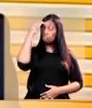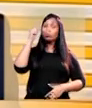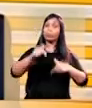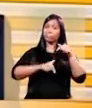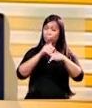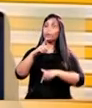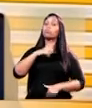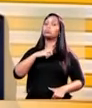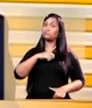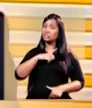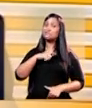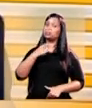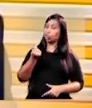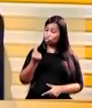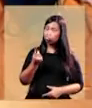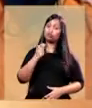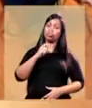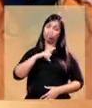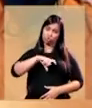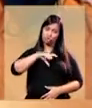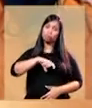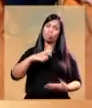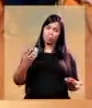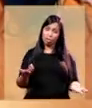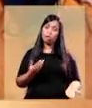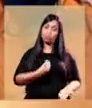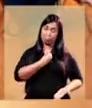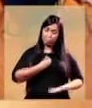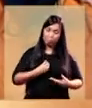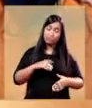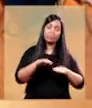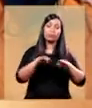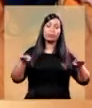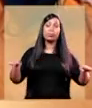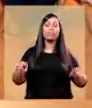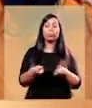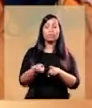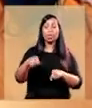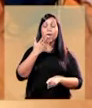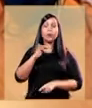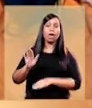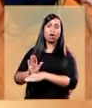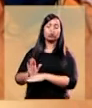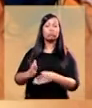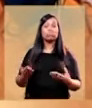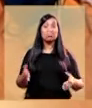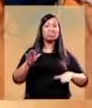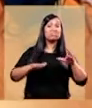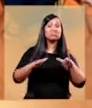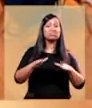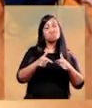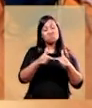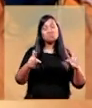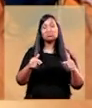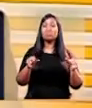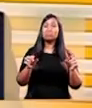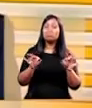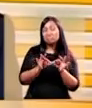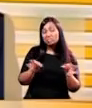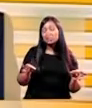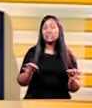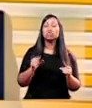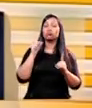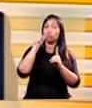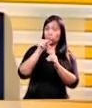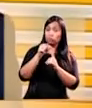pessoa esteja trabalhando e tenha uma fonte de renda, é claro, de se manter e manter uma criança. Então as restrições são pequenas,